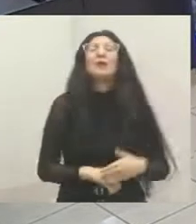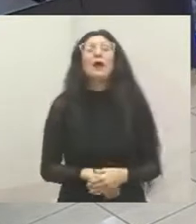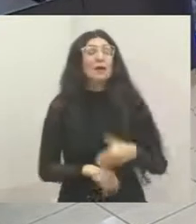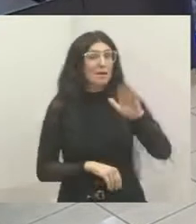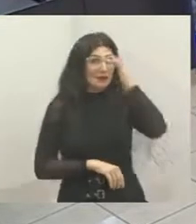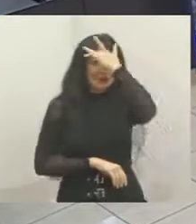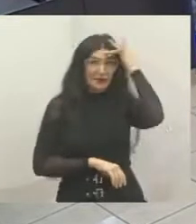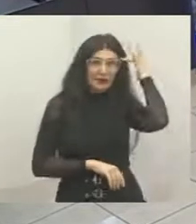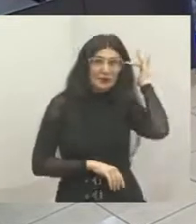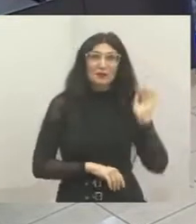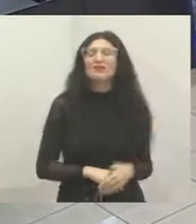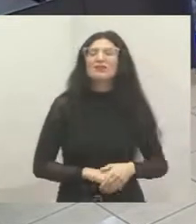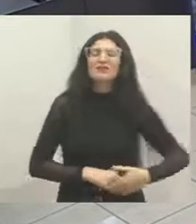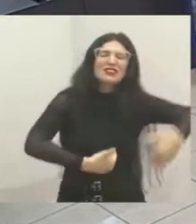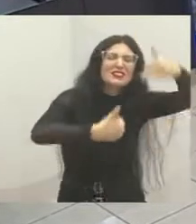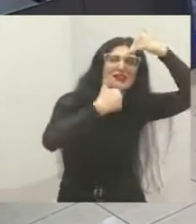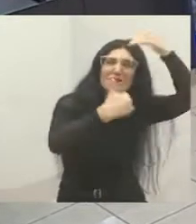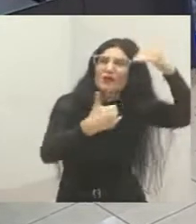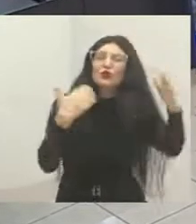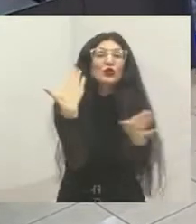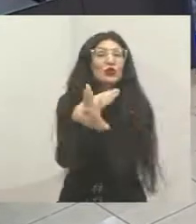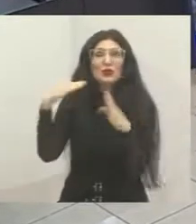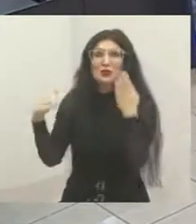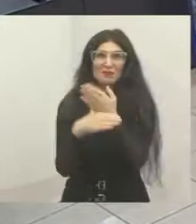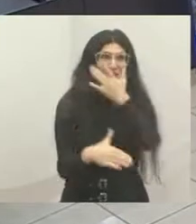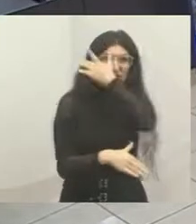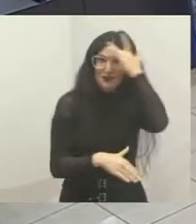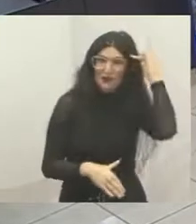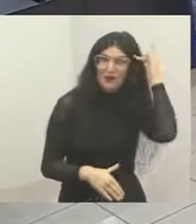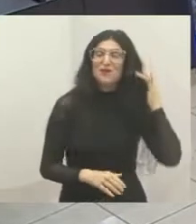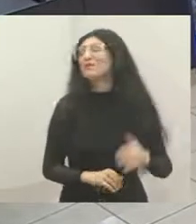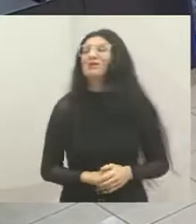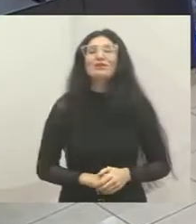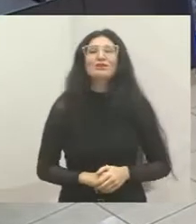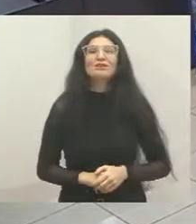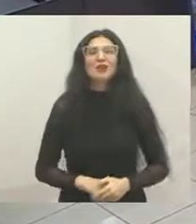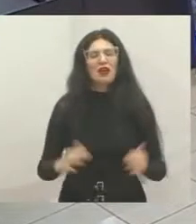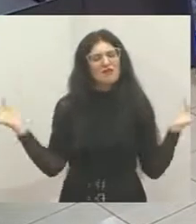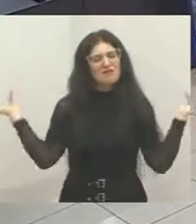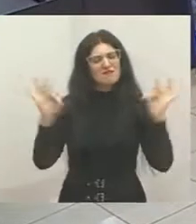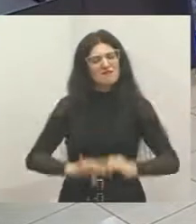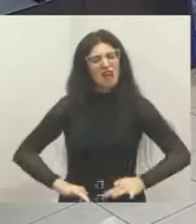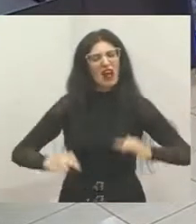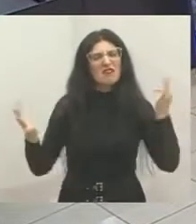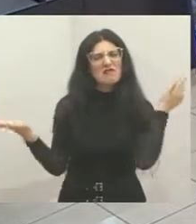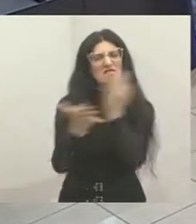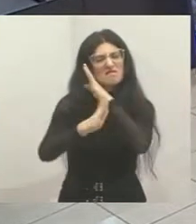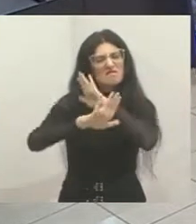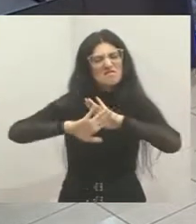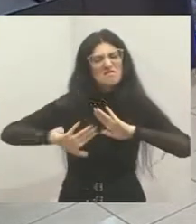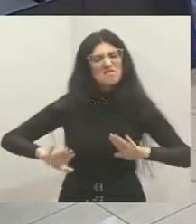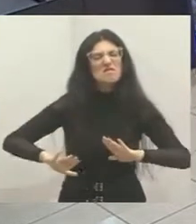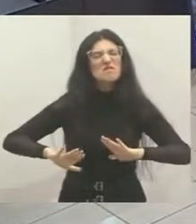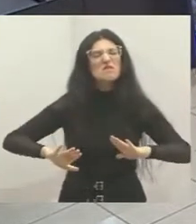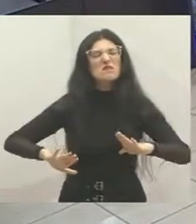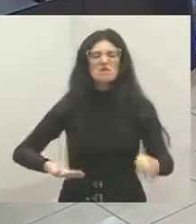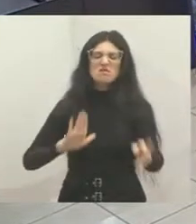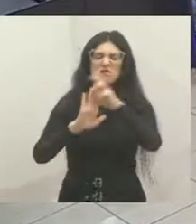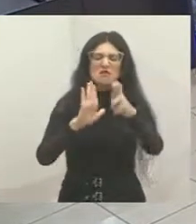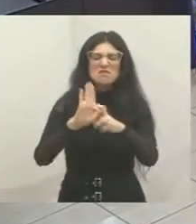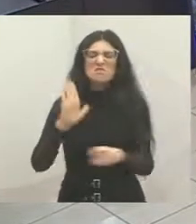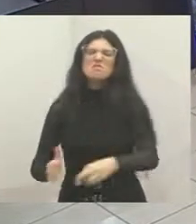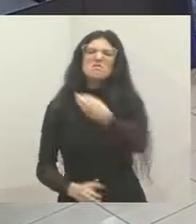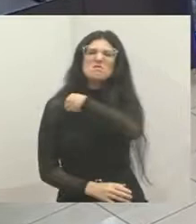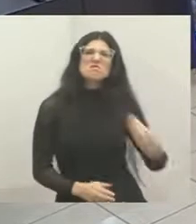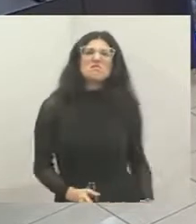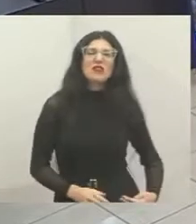também. Agradecer a todos que, de alguma forma, fizeram parte desse encerramento e aplicação das ações governamentais.